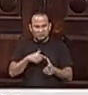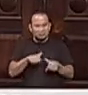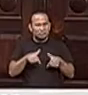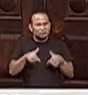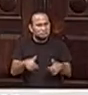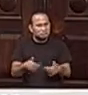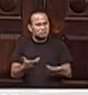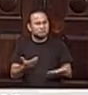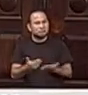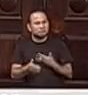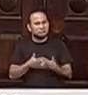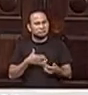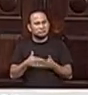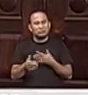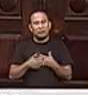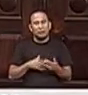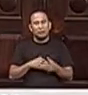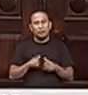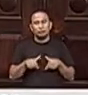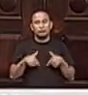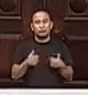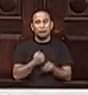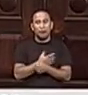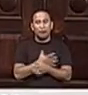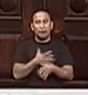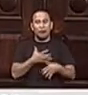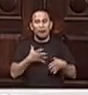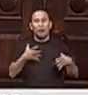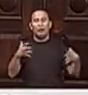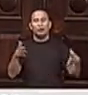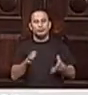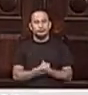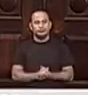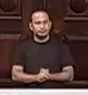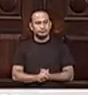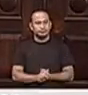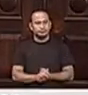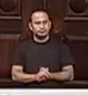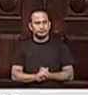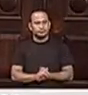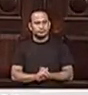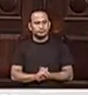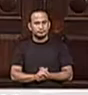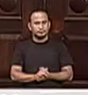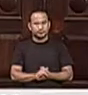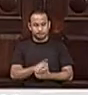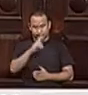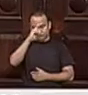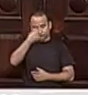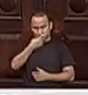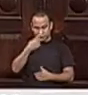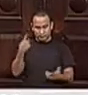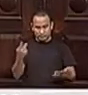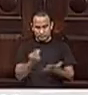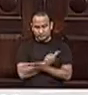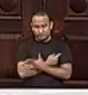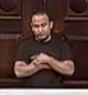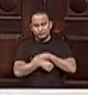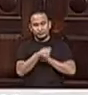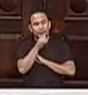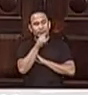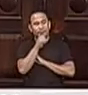iniciativa, a reação é muito grande. Aliás, A autoridade foi atingida, por